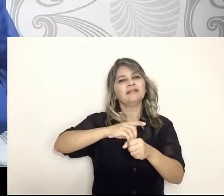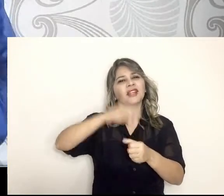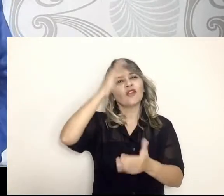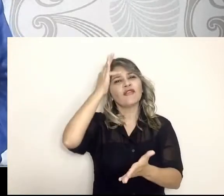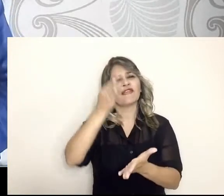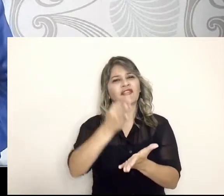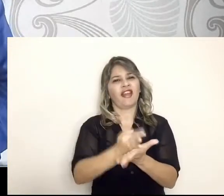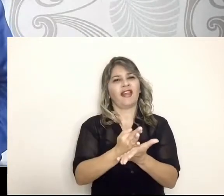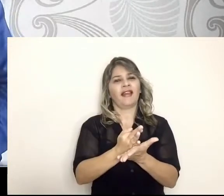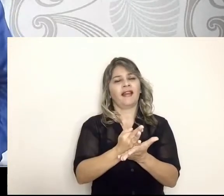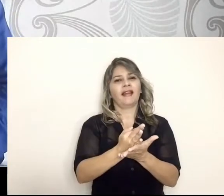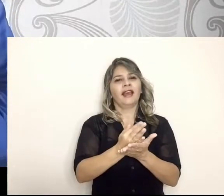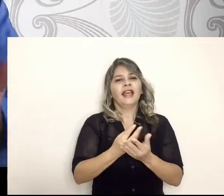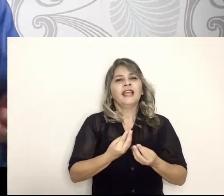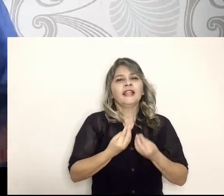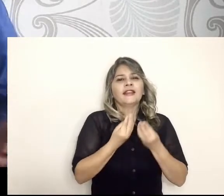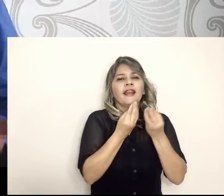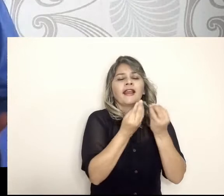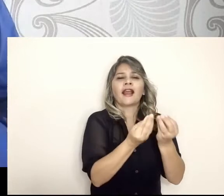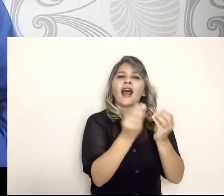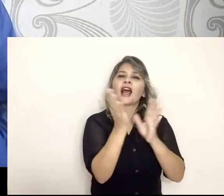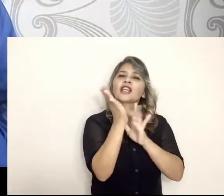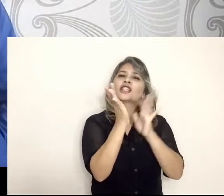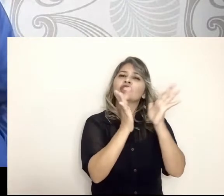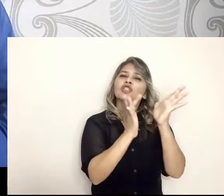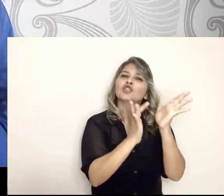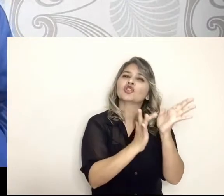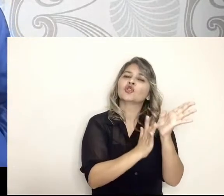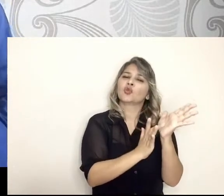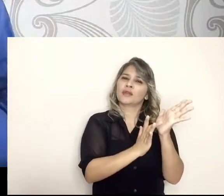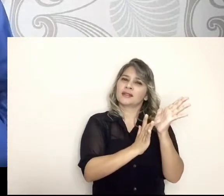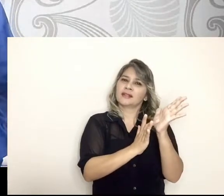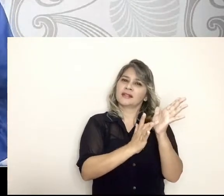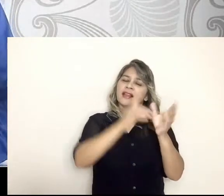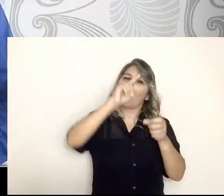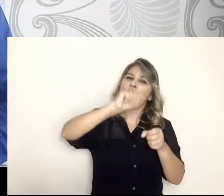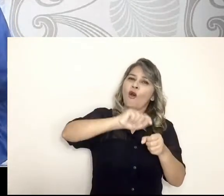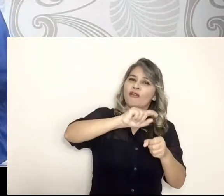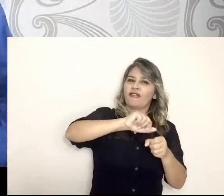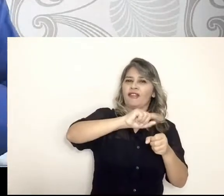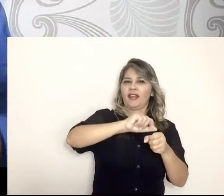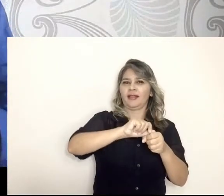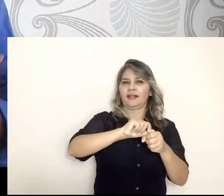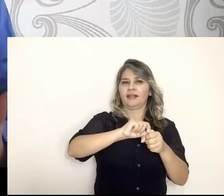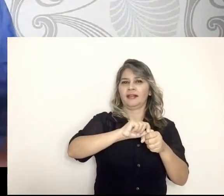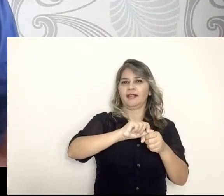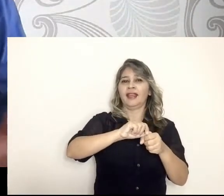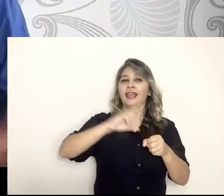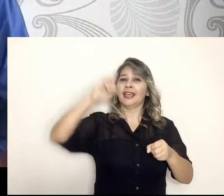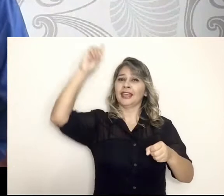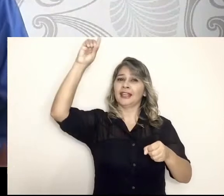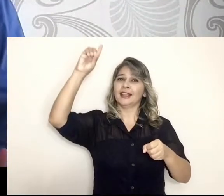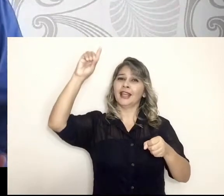te convidar nesse momento a fazer uma oferta, a estar ofertando nesse momento com o mesmo sentimento